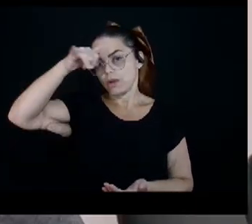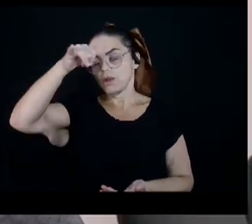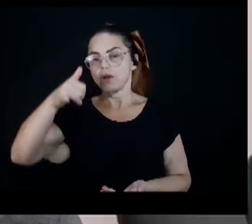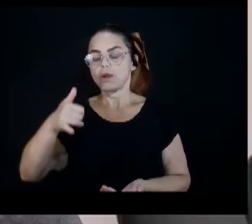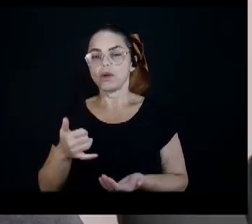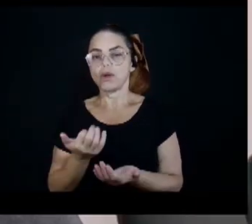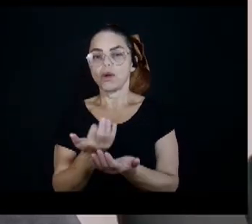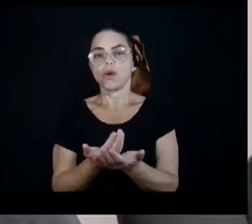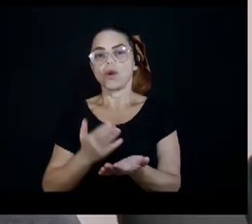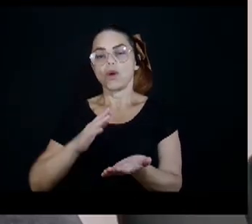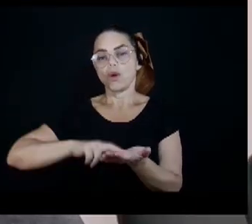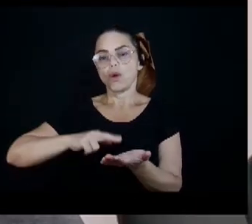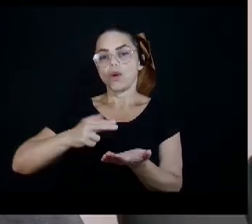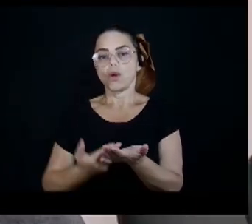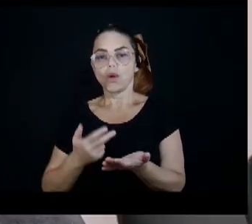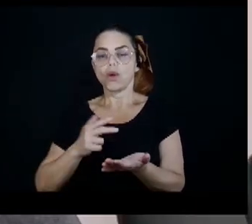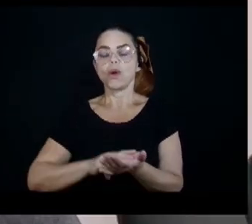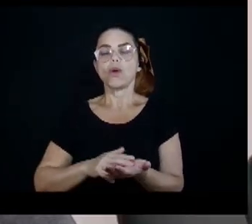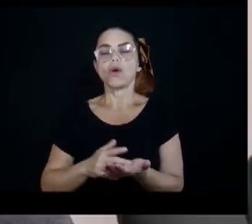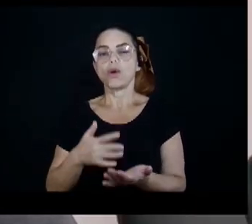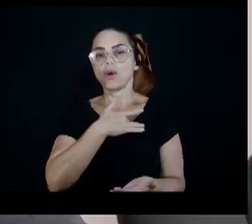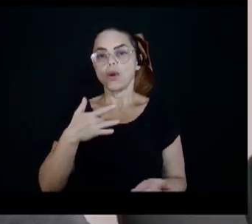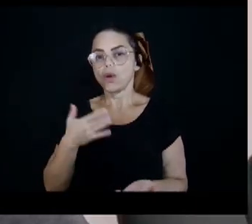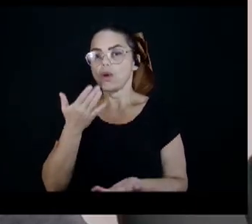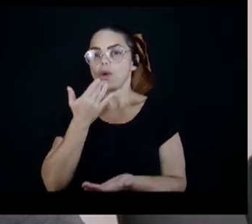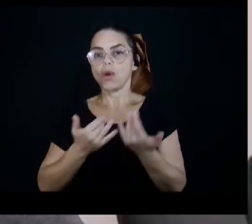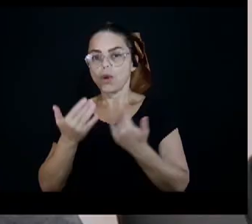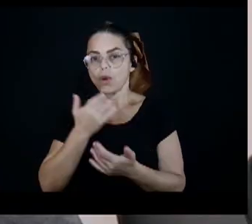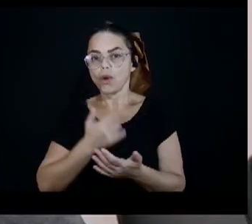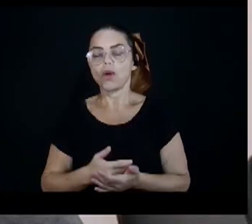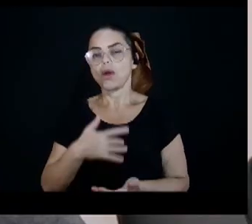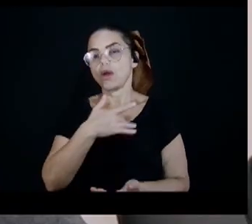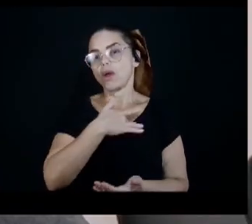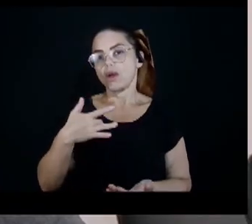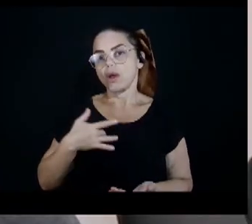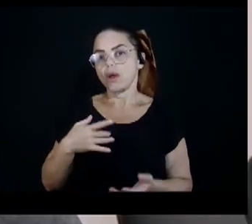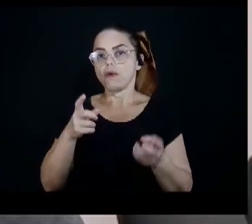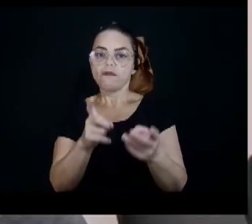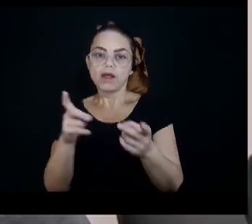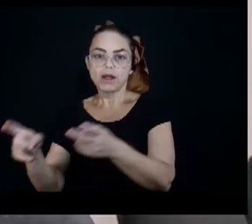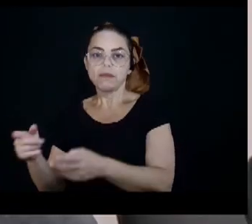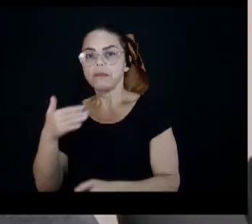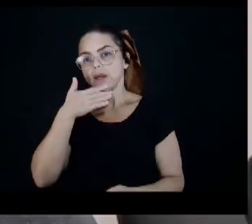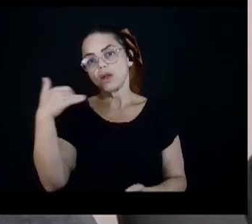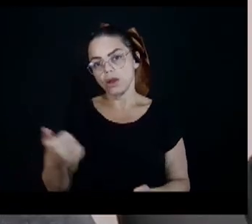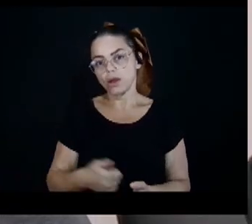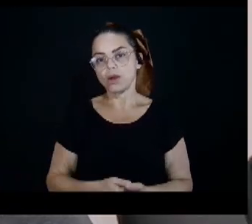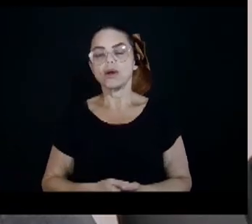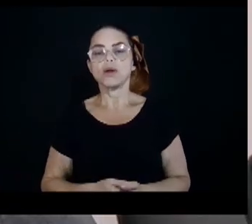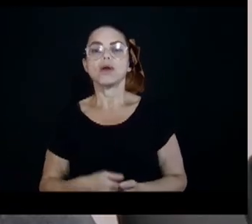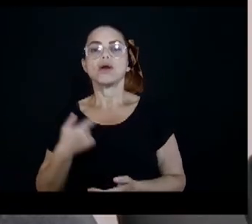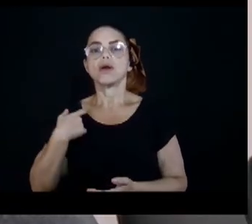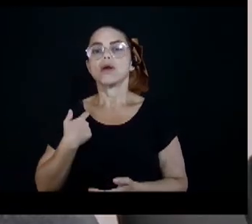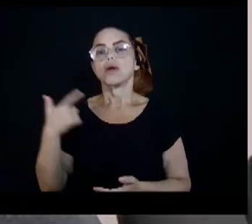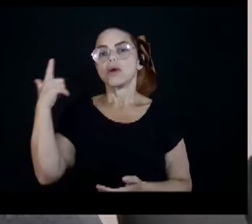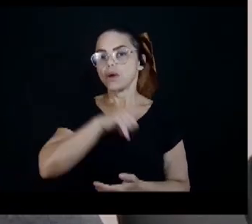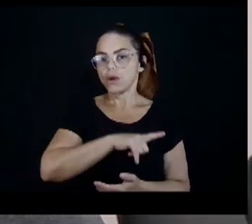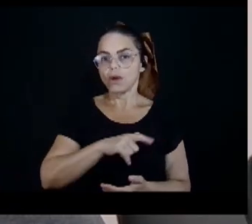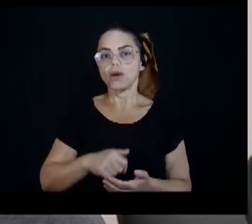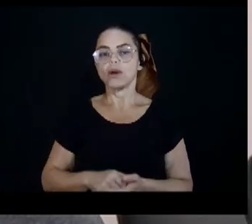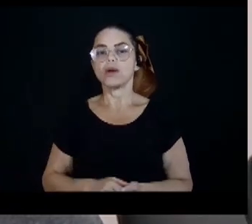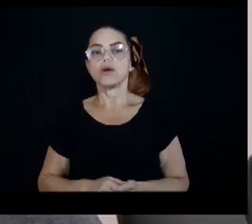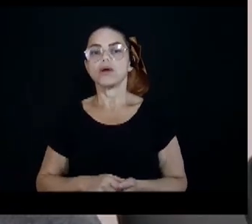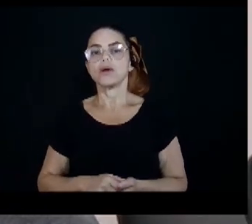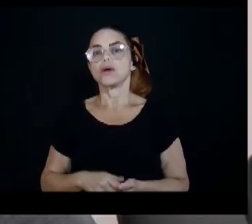foi comprovado que os estabelecimentos de comida saudável cresceram. Então, quer dizer, é impossível ganhar e lucrar durante essa